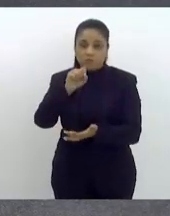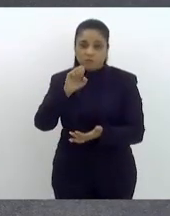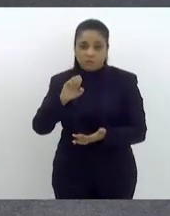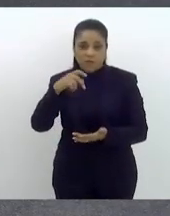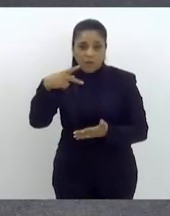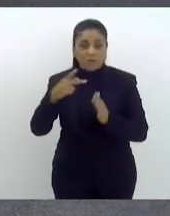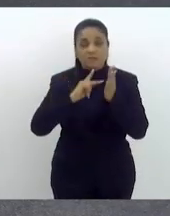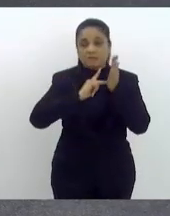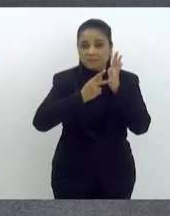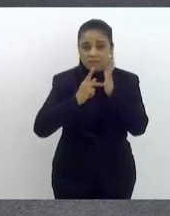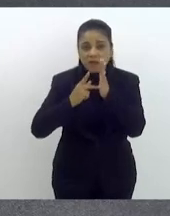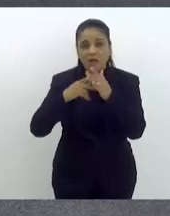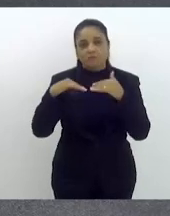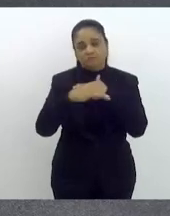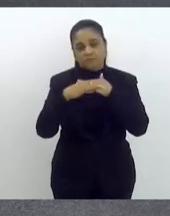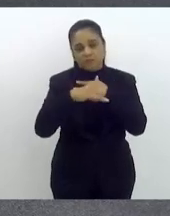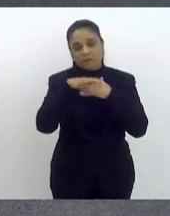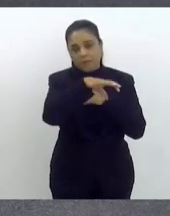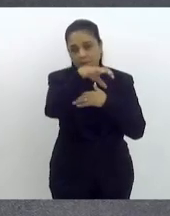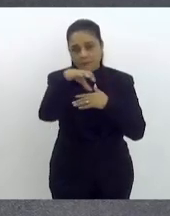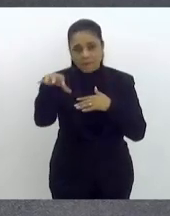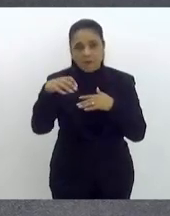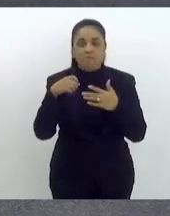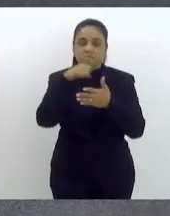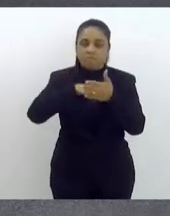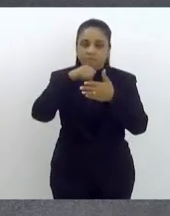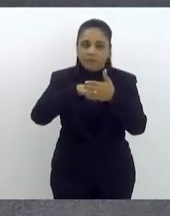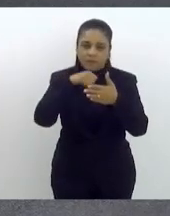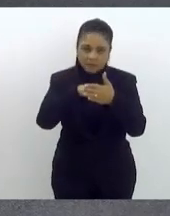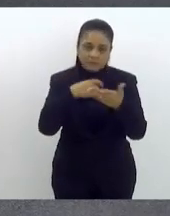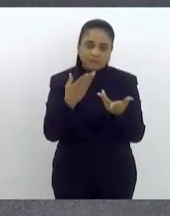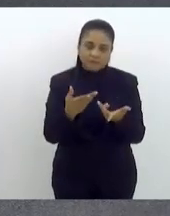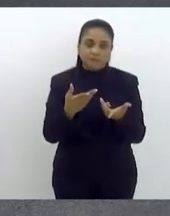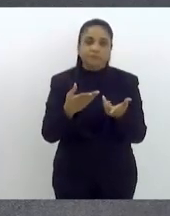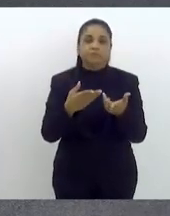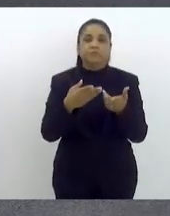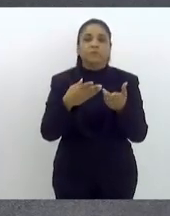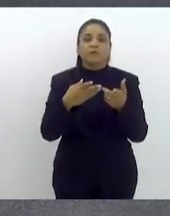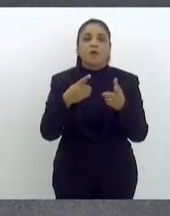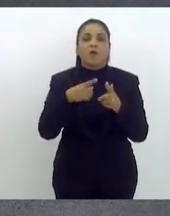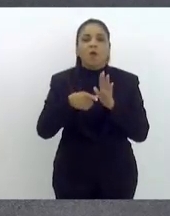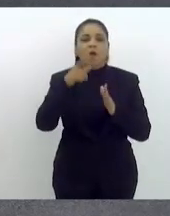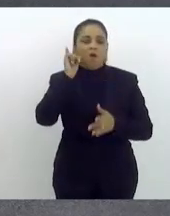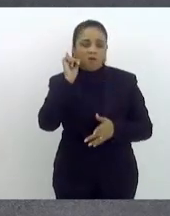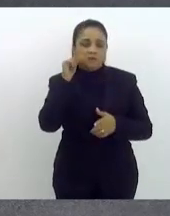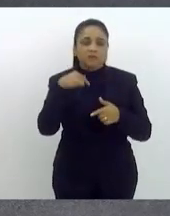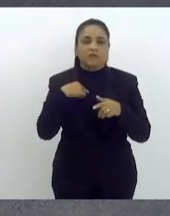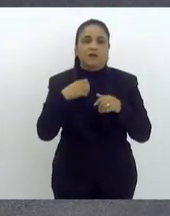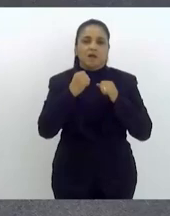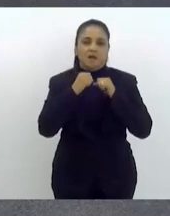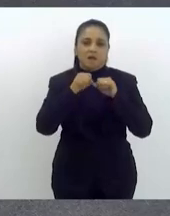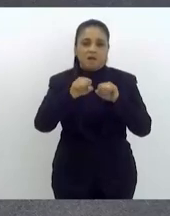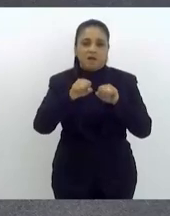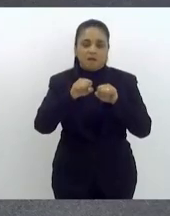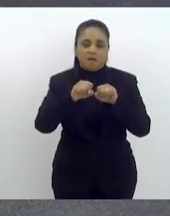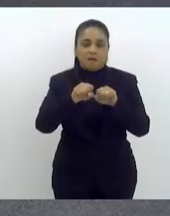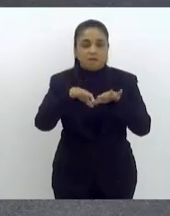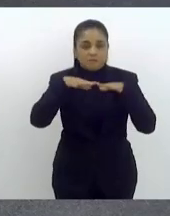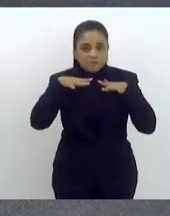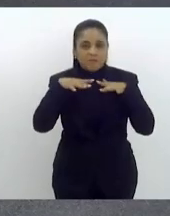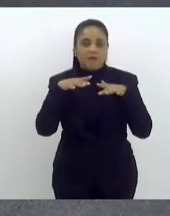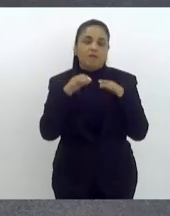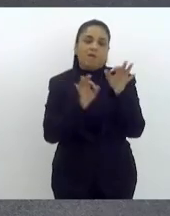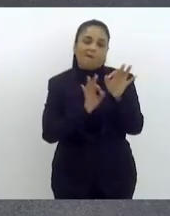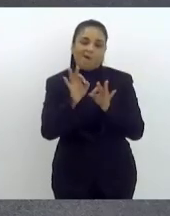espalhados por nossas cidades batalhando pelas suas faltas locais ontem estive na Assembleia virtual organizada pelo